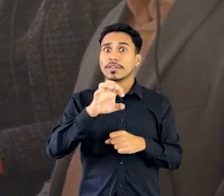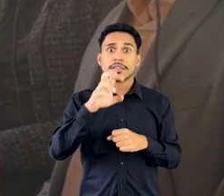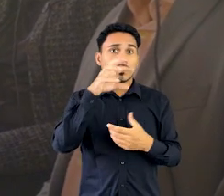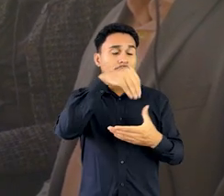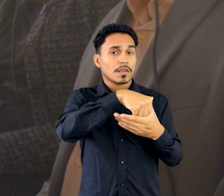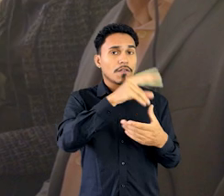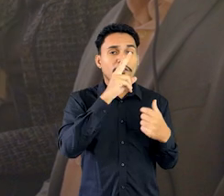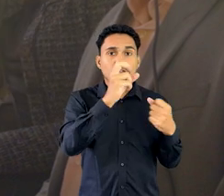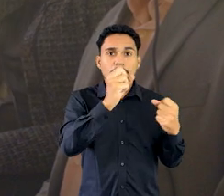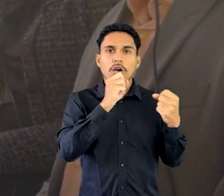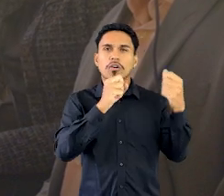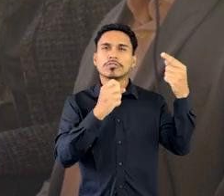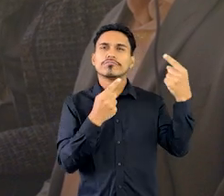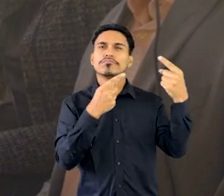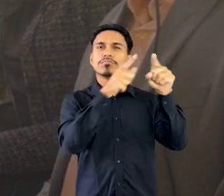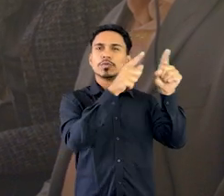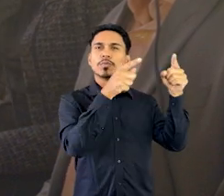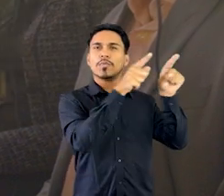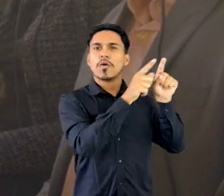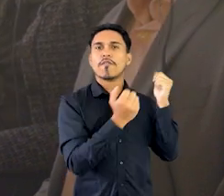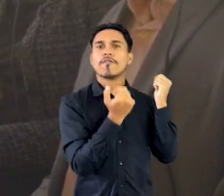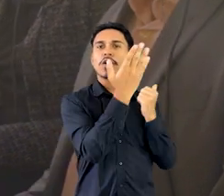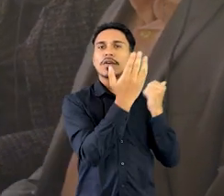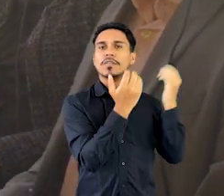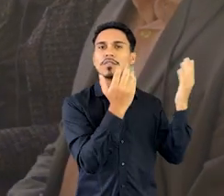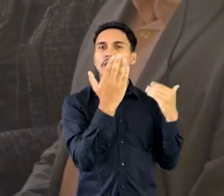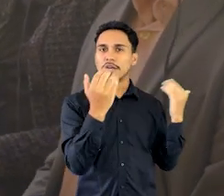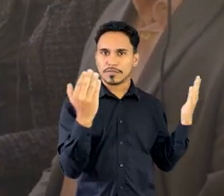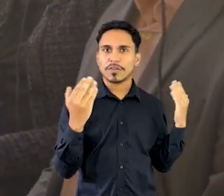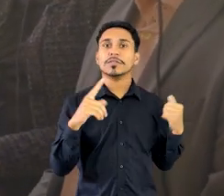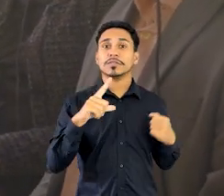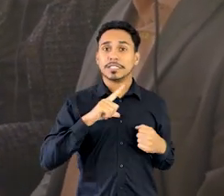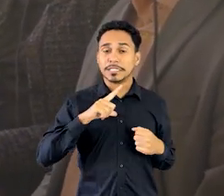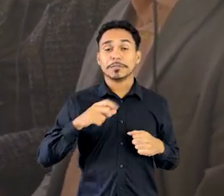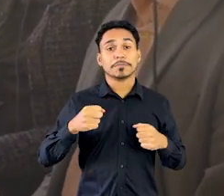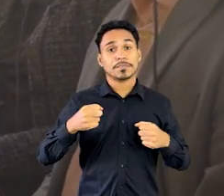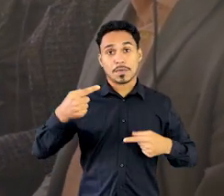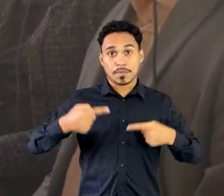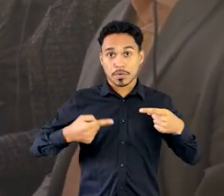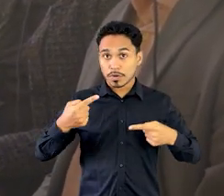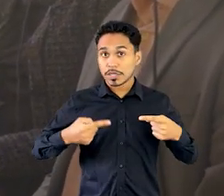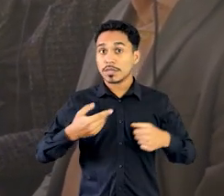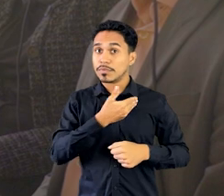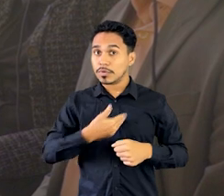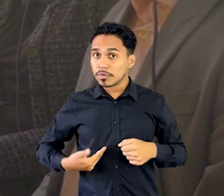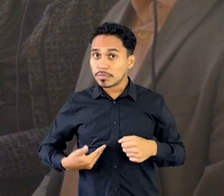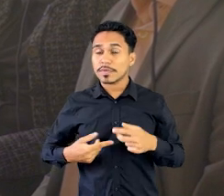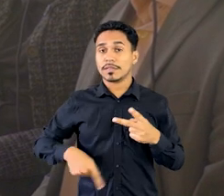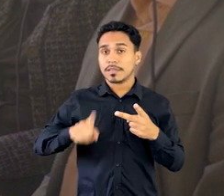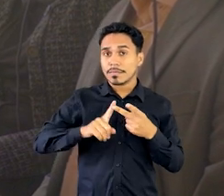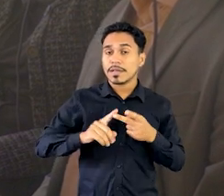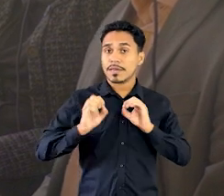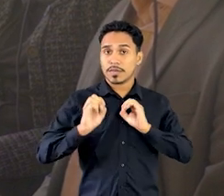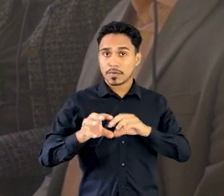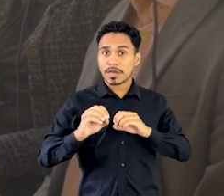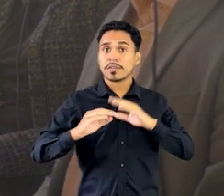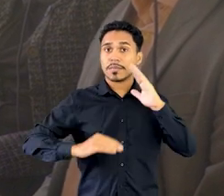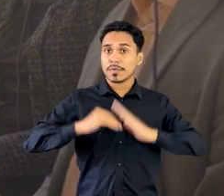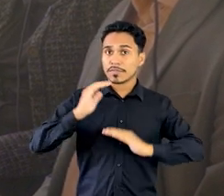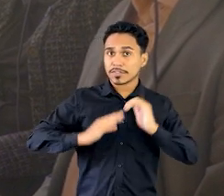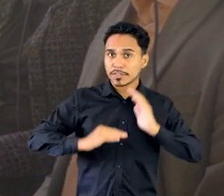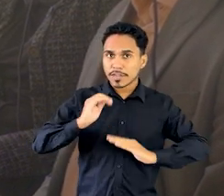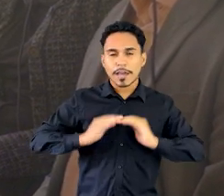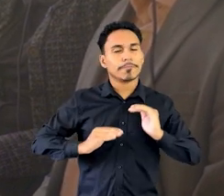interna personalização colgo muito forte então nós temos a visão de que quando se falar em política pública e falar em educação profissional